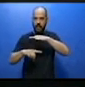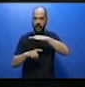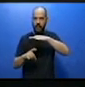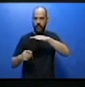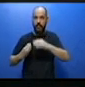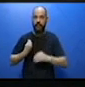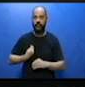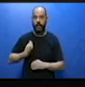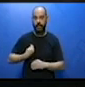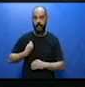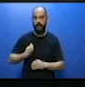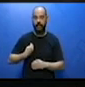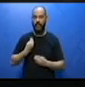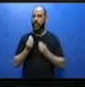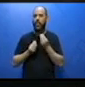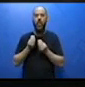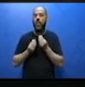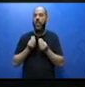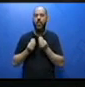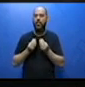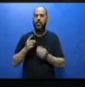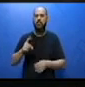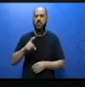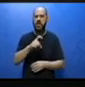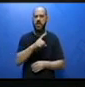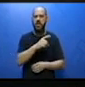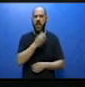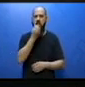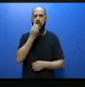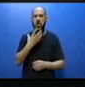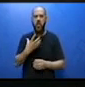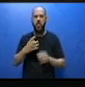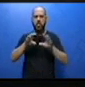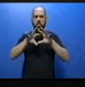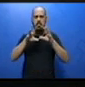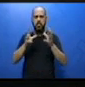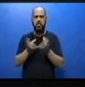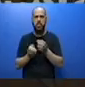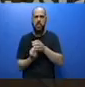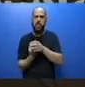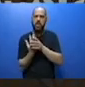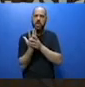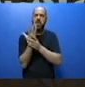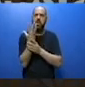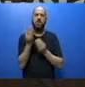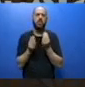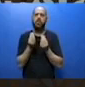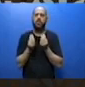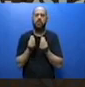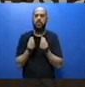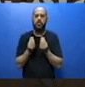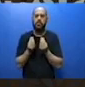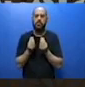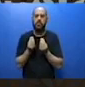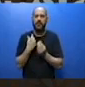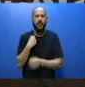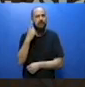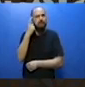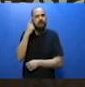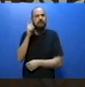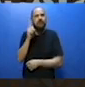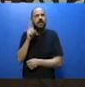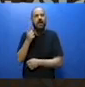como as minhocas contribuem para o crescimento das plantas? Várias perguntas que a gente não tinha pensado